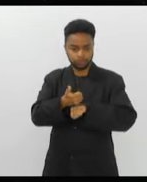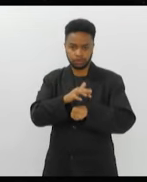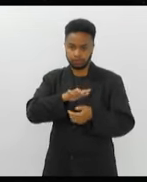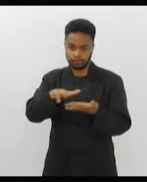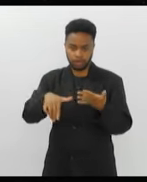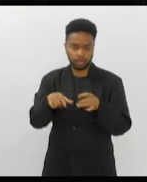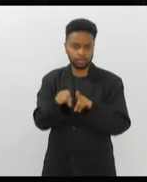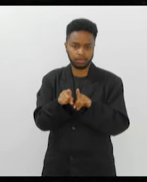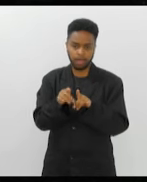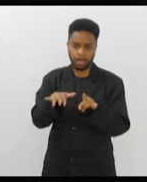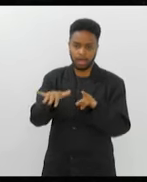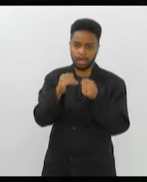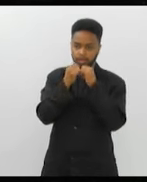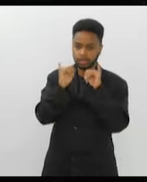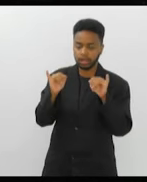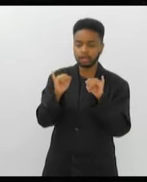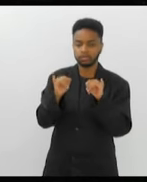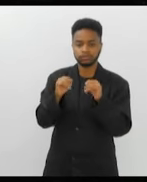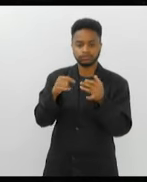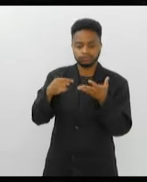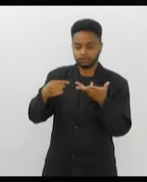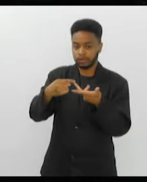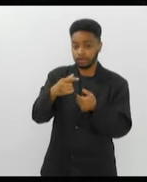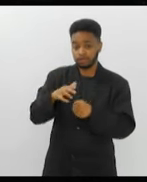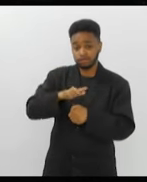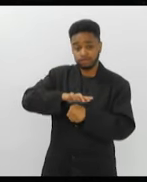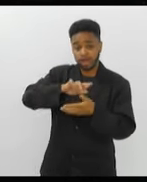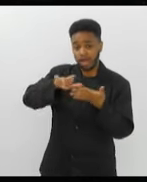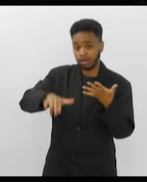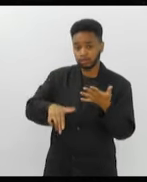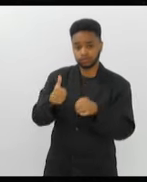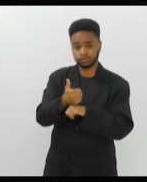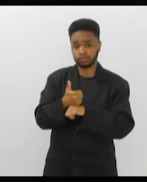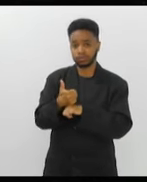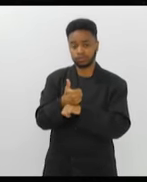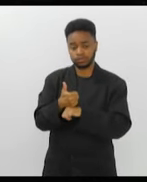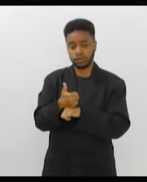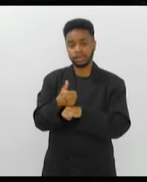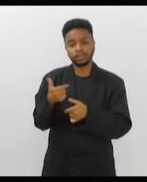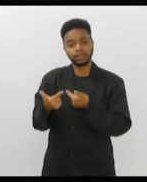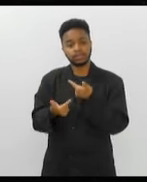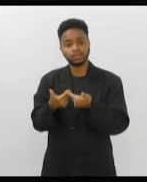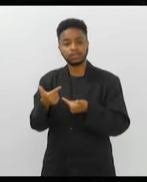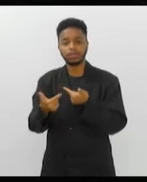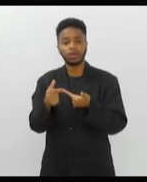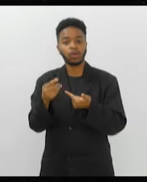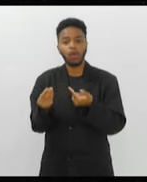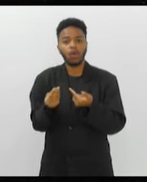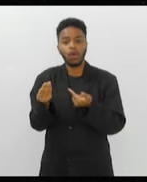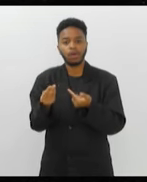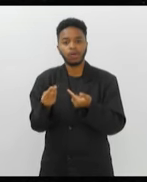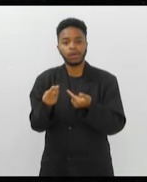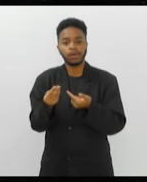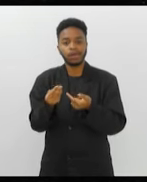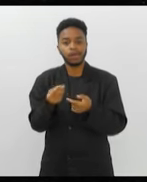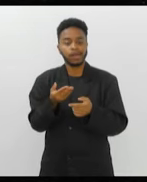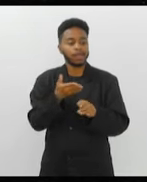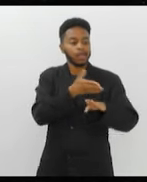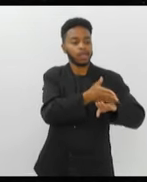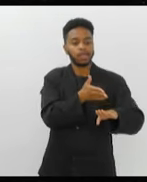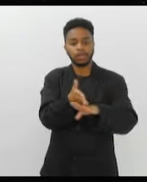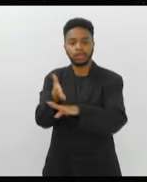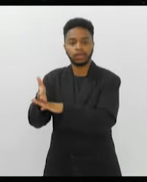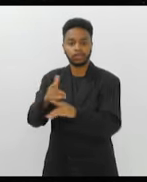eletricista, toda essa sorte de profissionais autônomos que trabalham como prestadores de